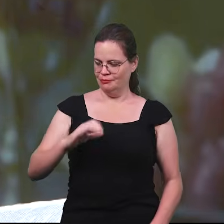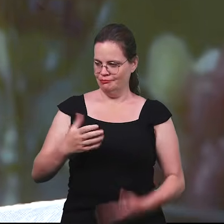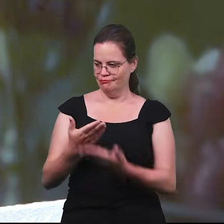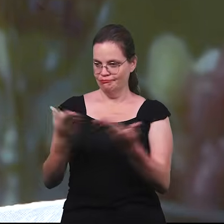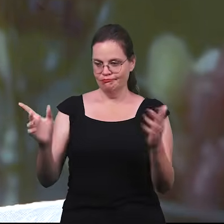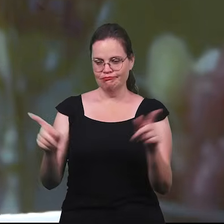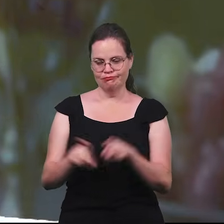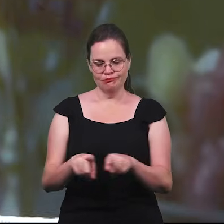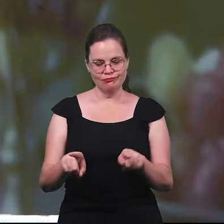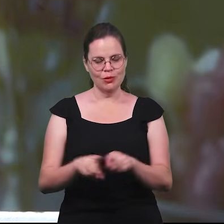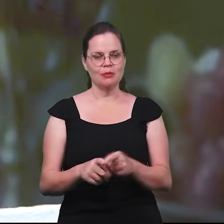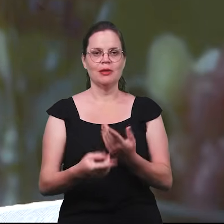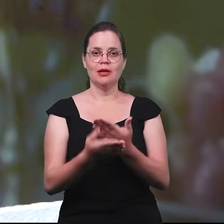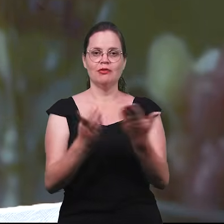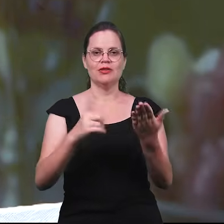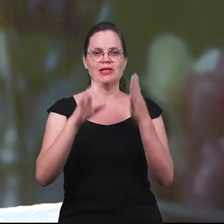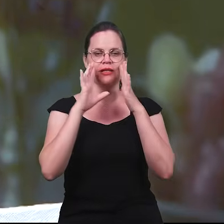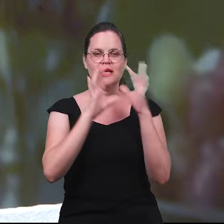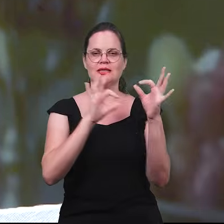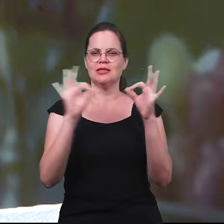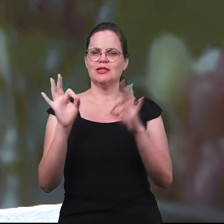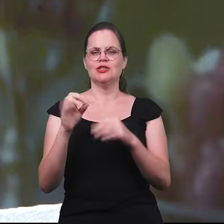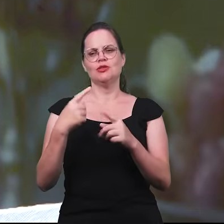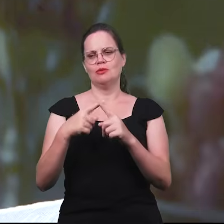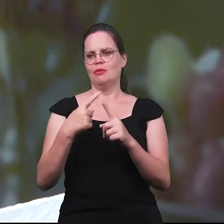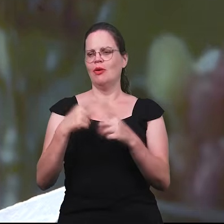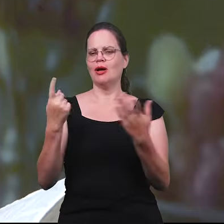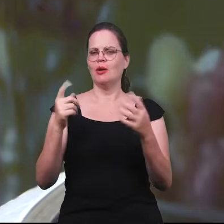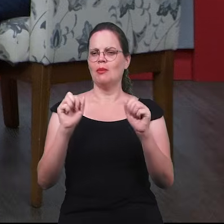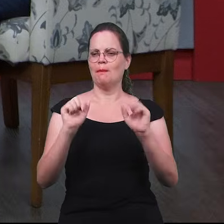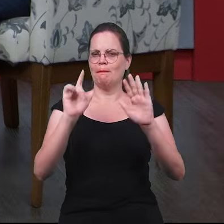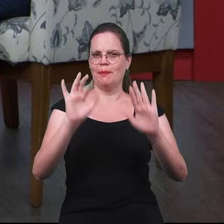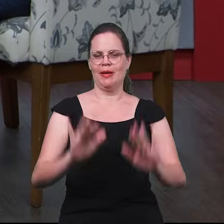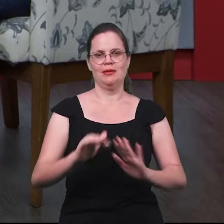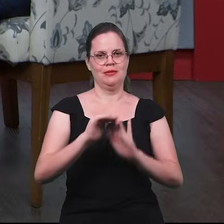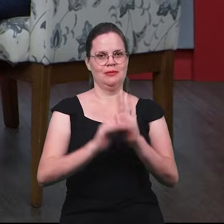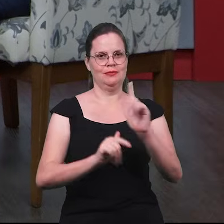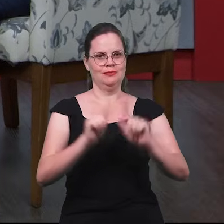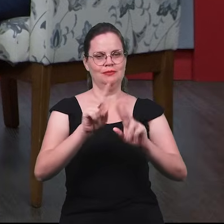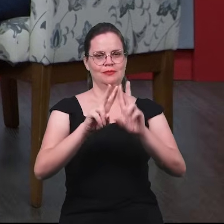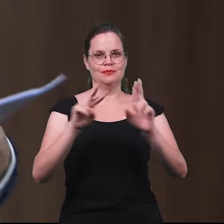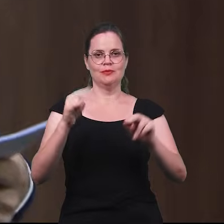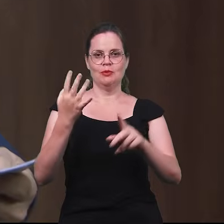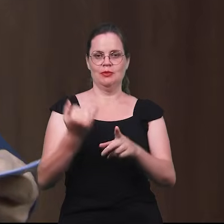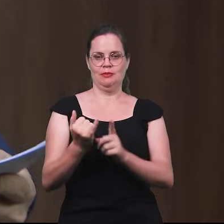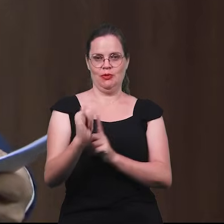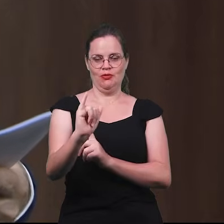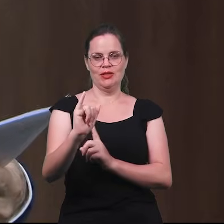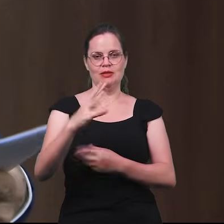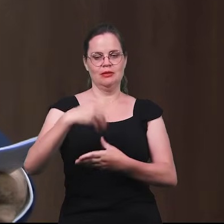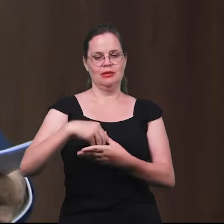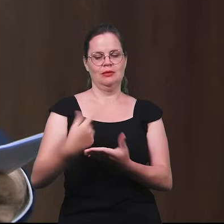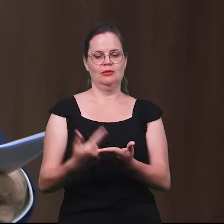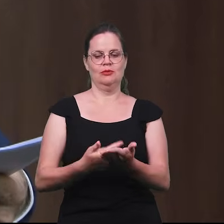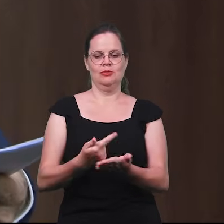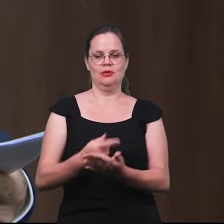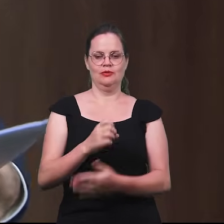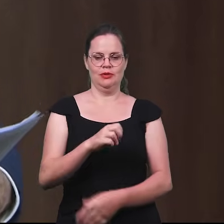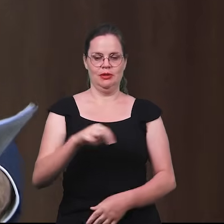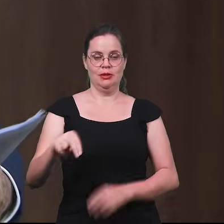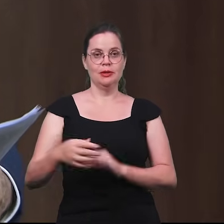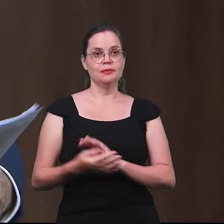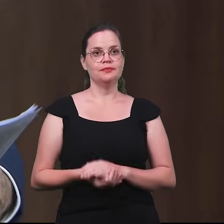nesta bênção que é esse programa, As Profecias de Daniel. No episódio passado nós falamos sobre a